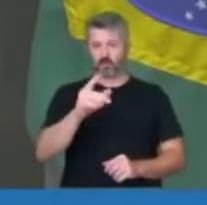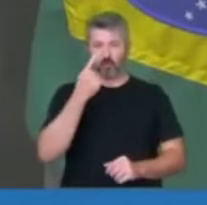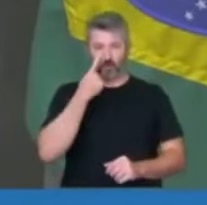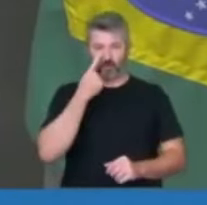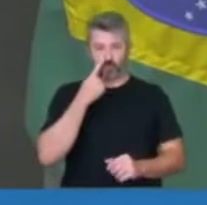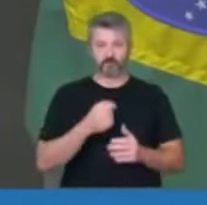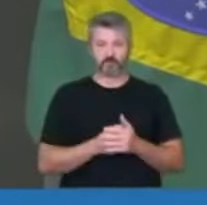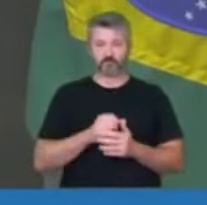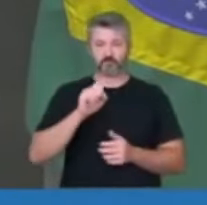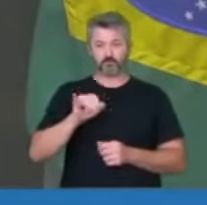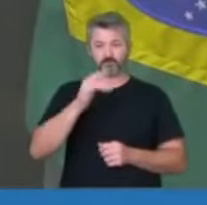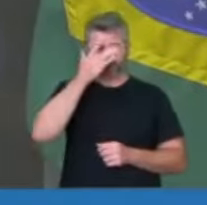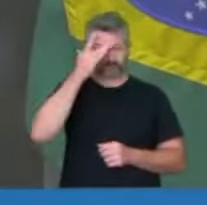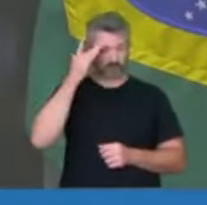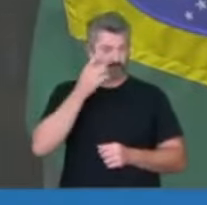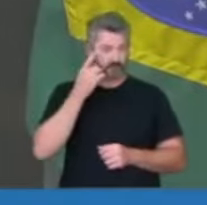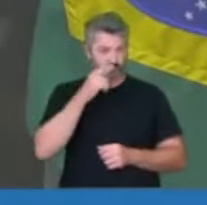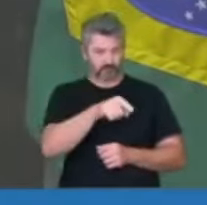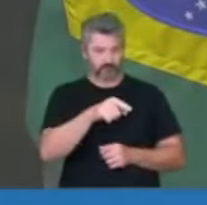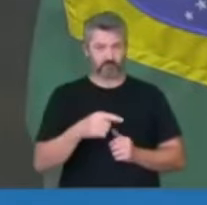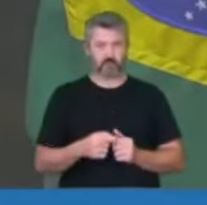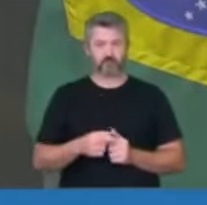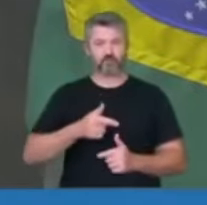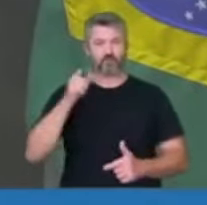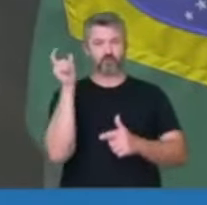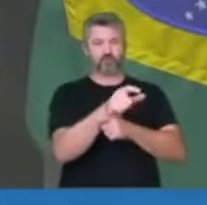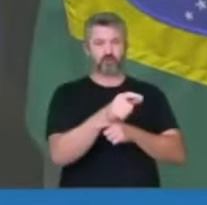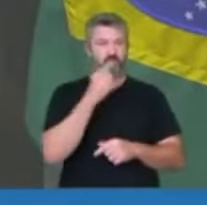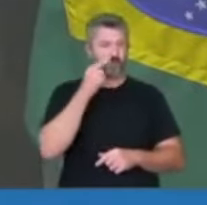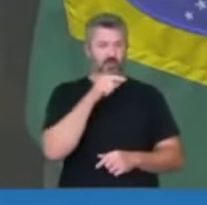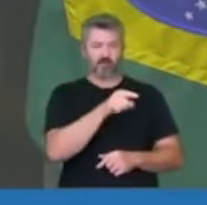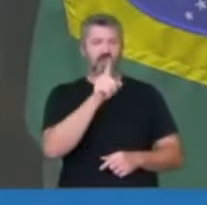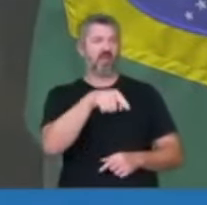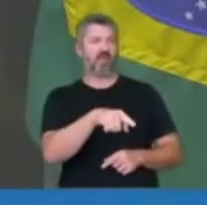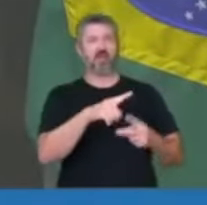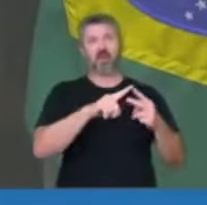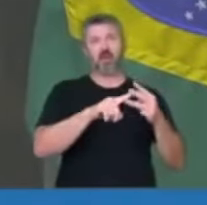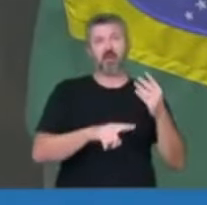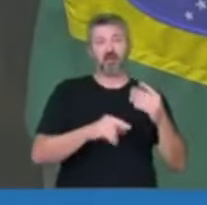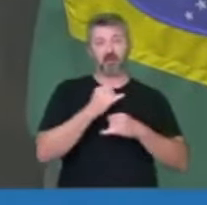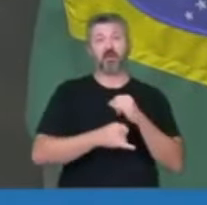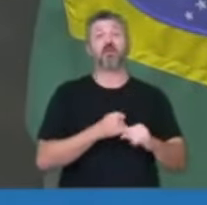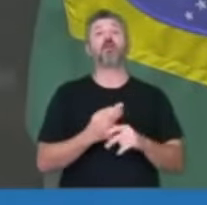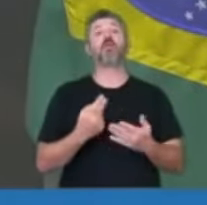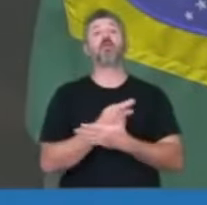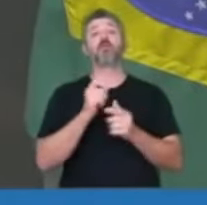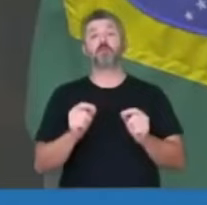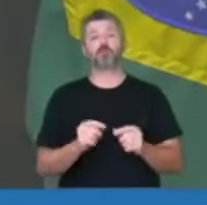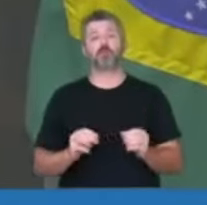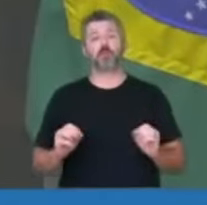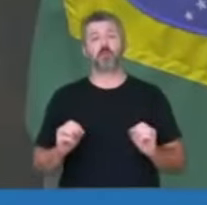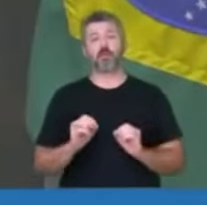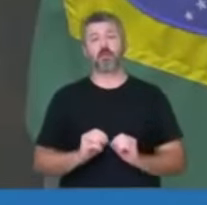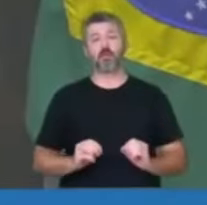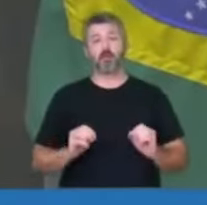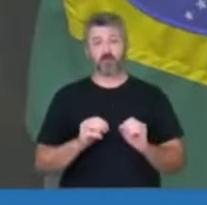se alguém, prezado Pompeu de Matos, xinga um deputado, fala que ele é isso, que ele é aquilo na internet, o que que acontece? Nada. Se você